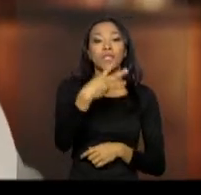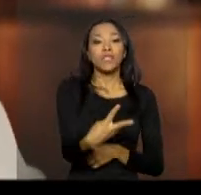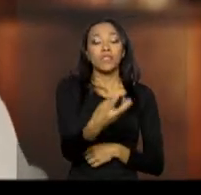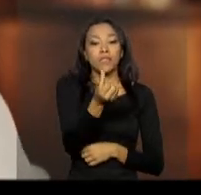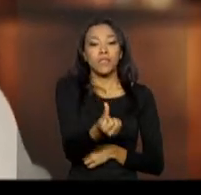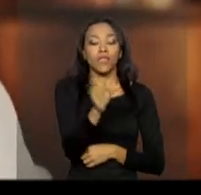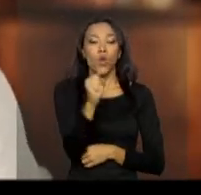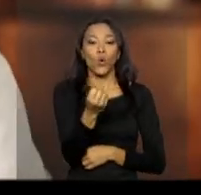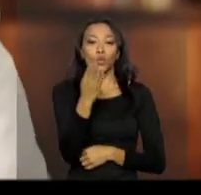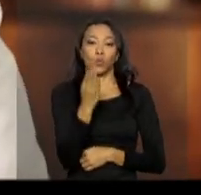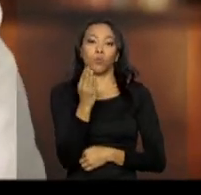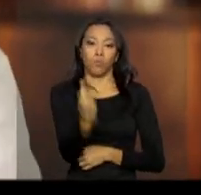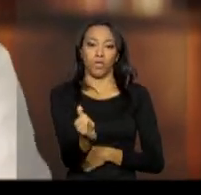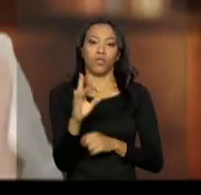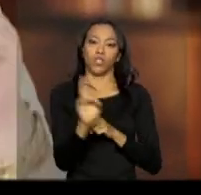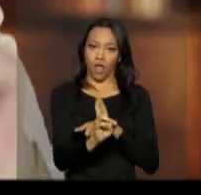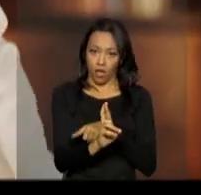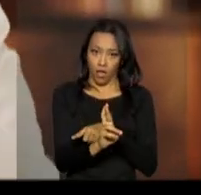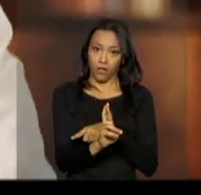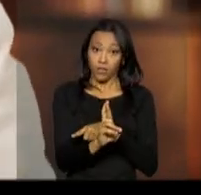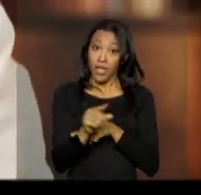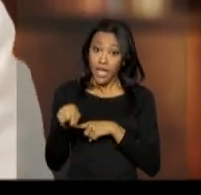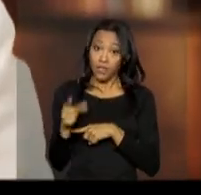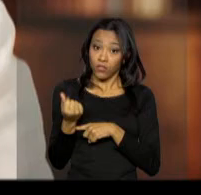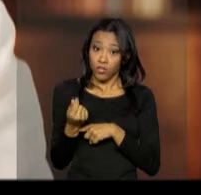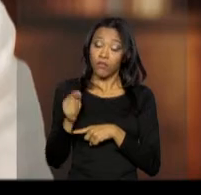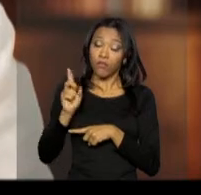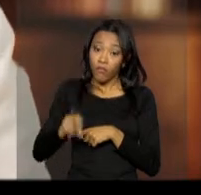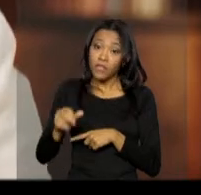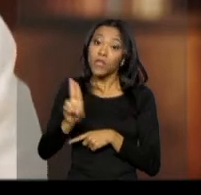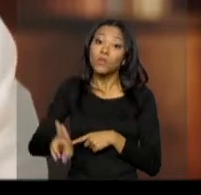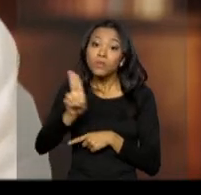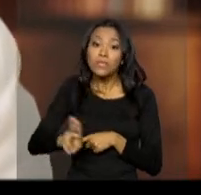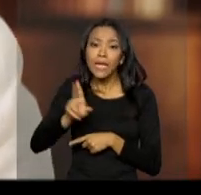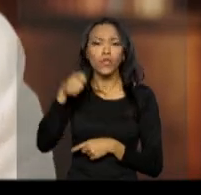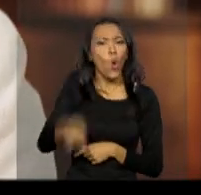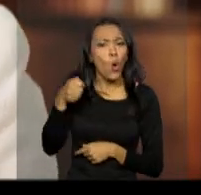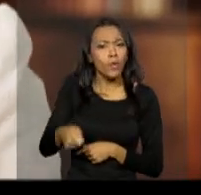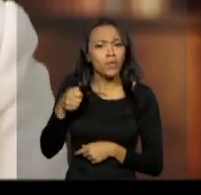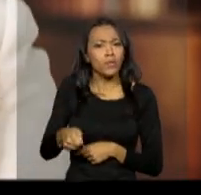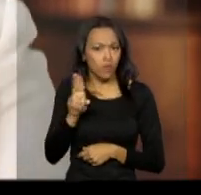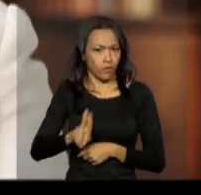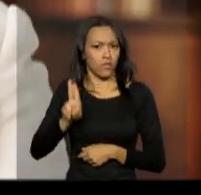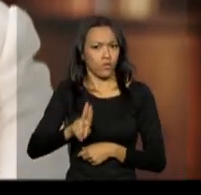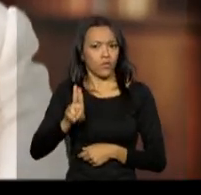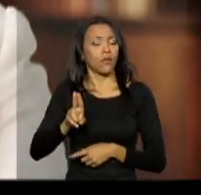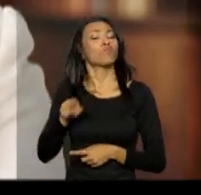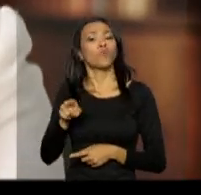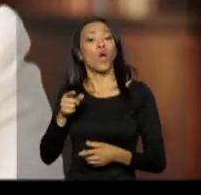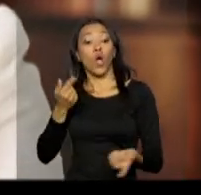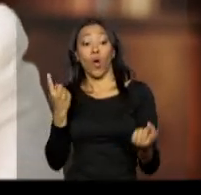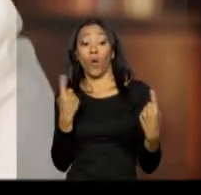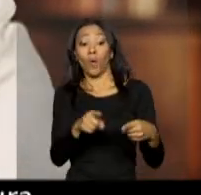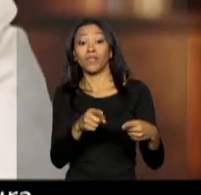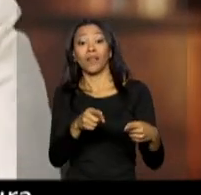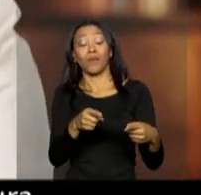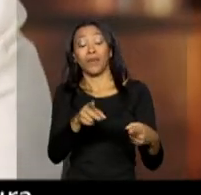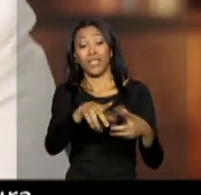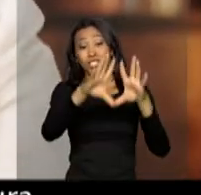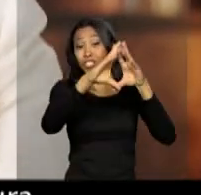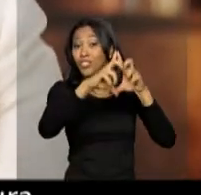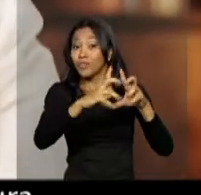368 bilhões de reais, será aplicado obrigatoriamente no combate à pobreza e